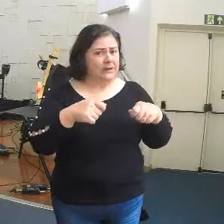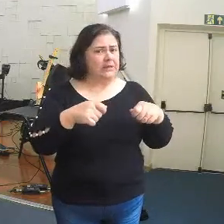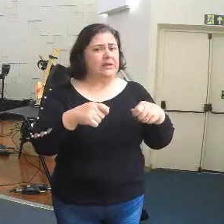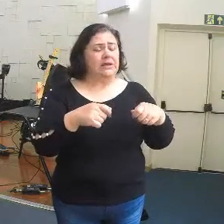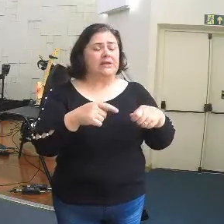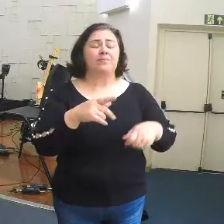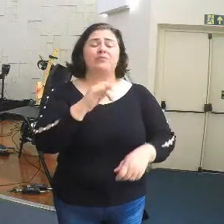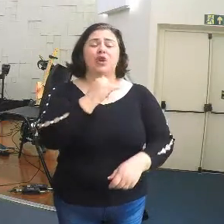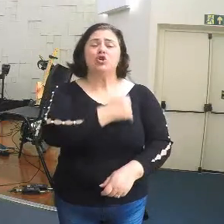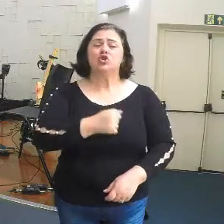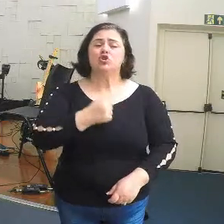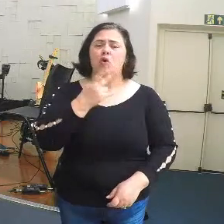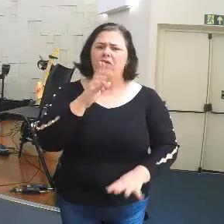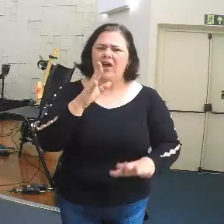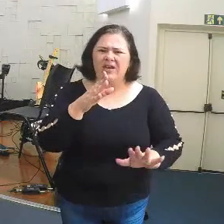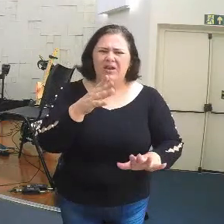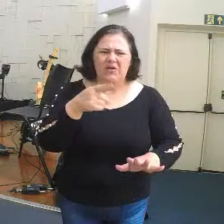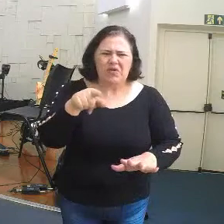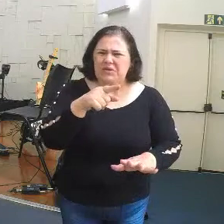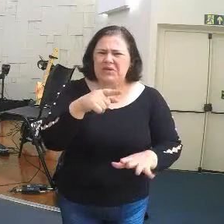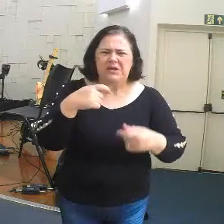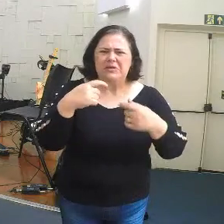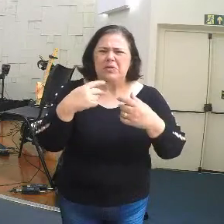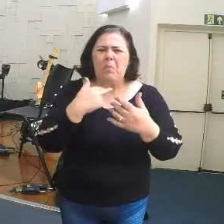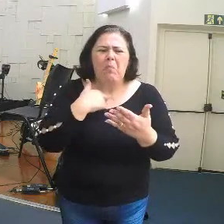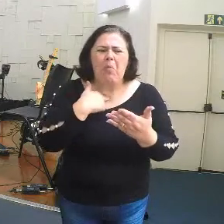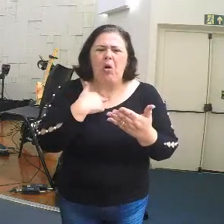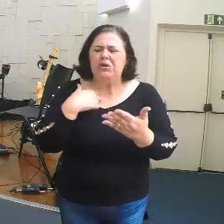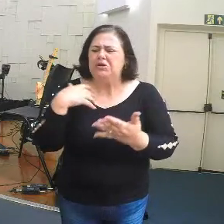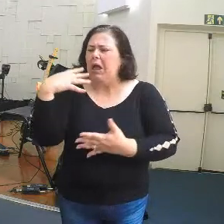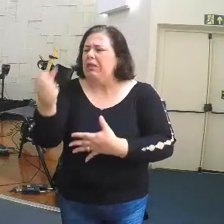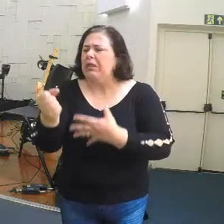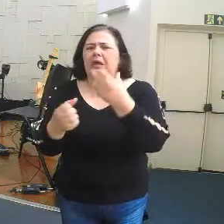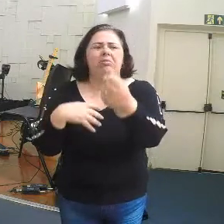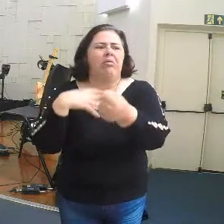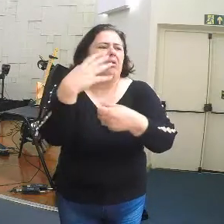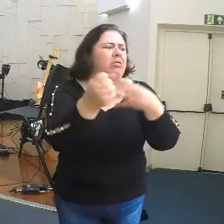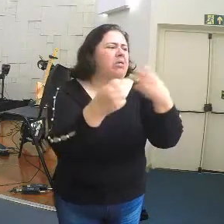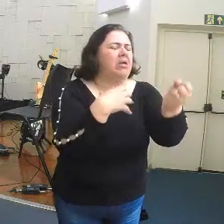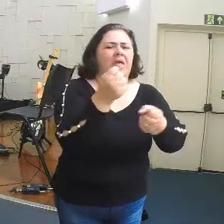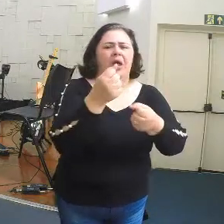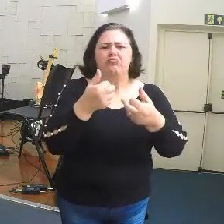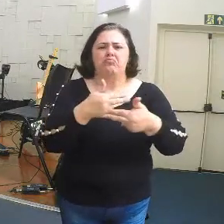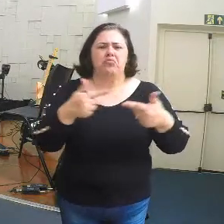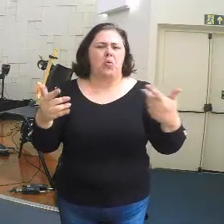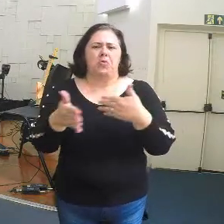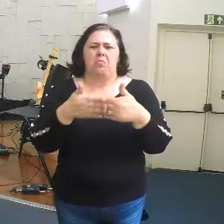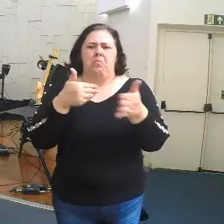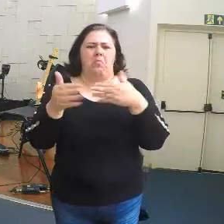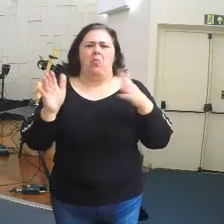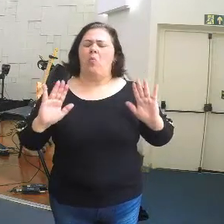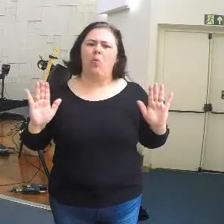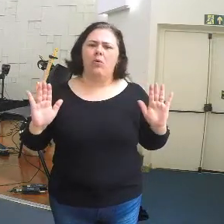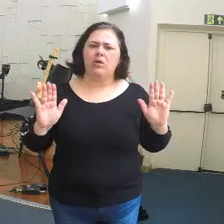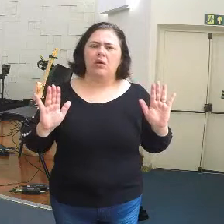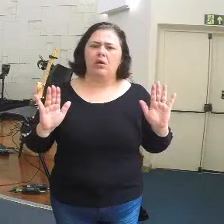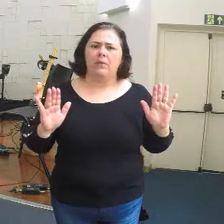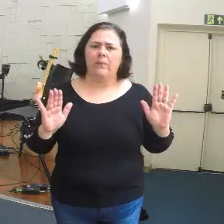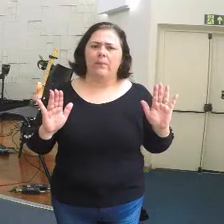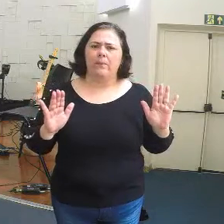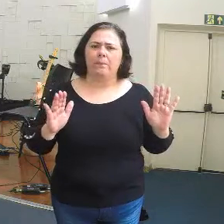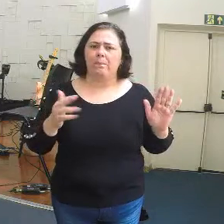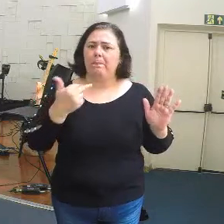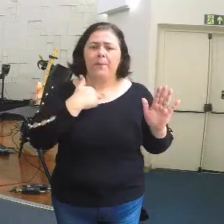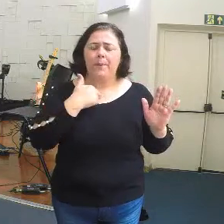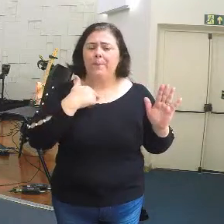amados, não deis crédito a qualquer espírito, e aqui ele está se referindo